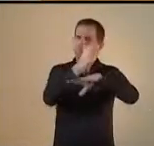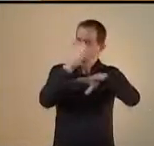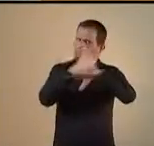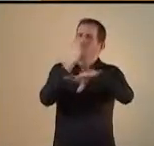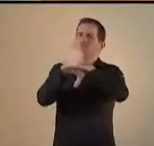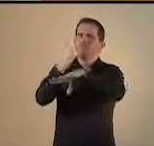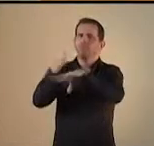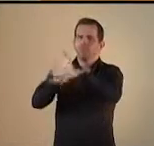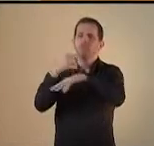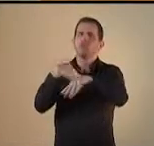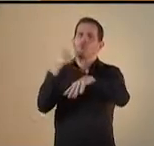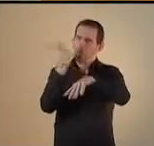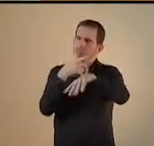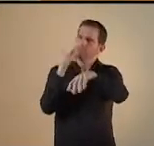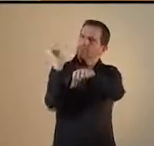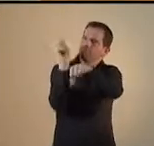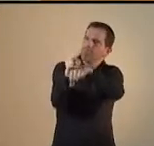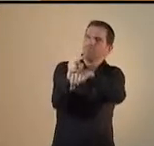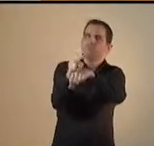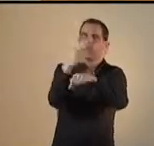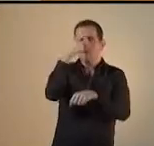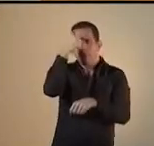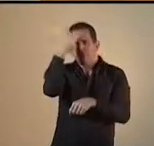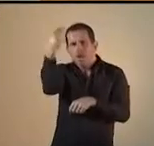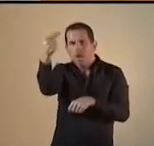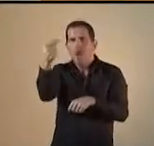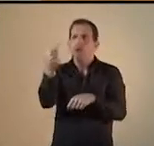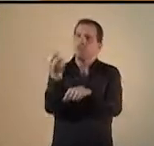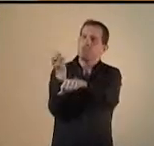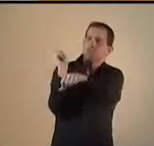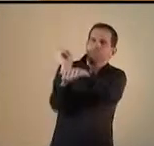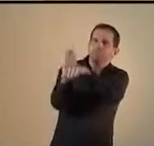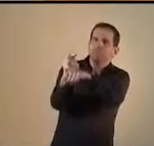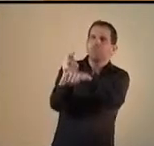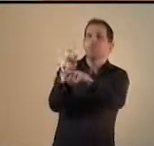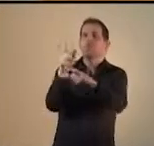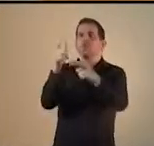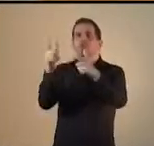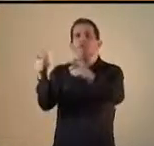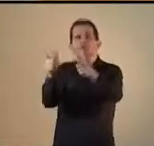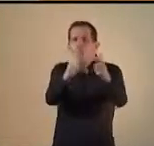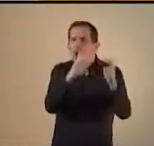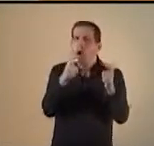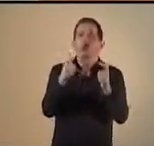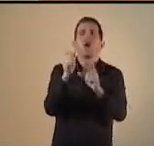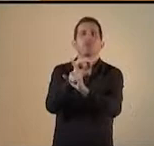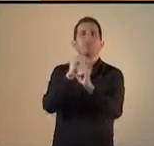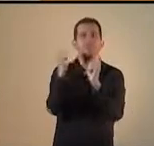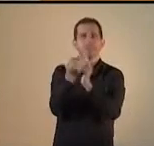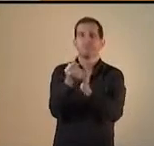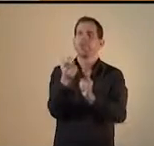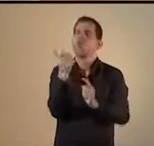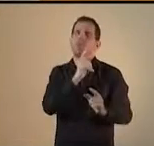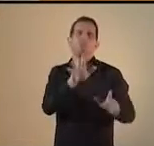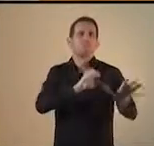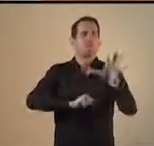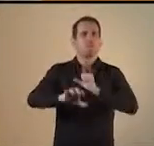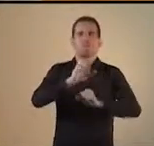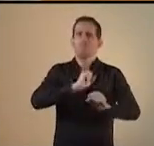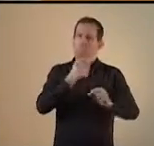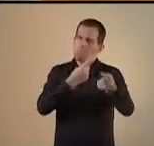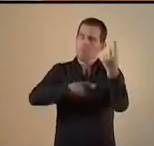às universidades, eles estão tendo mais acesso ao conhecimento, né? Então, hoje no Brasil, nós